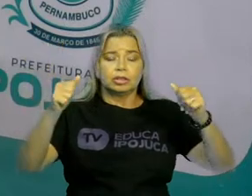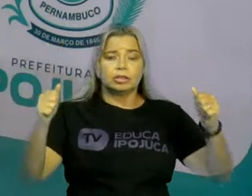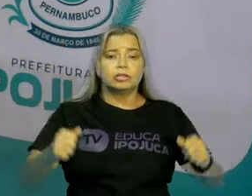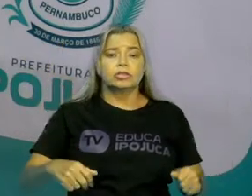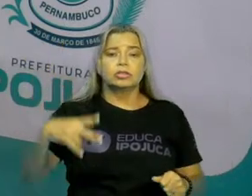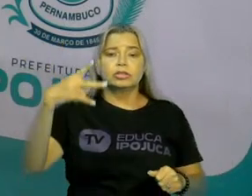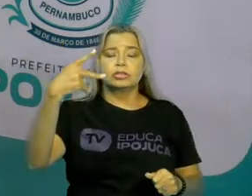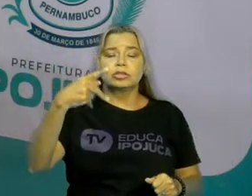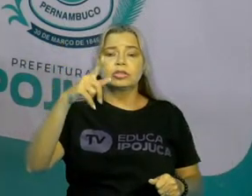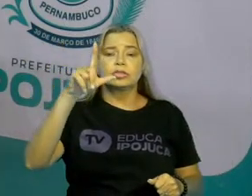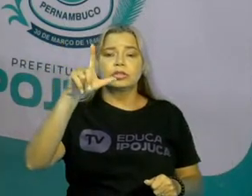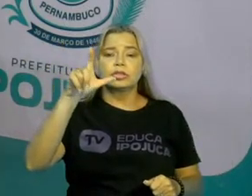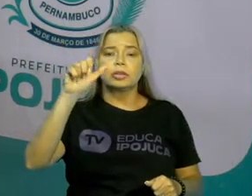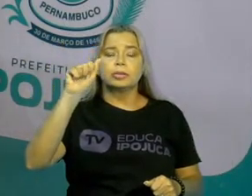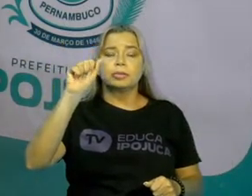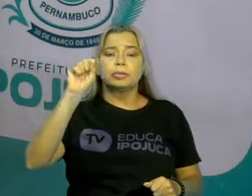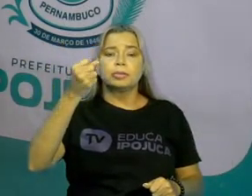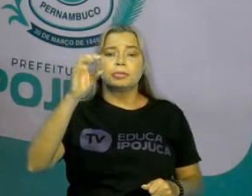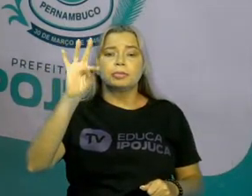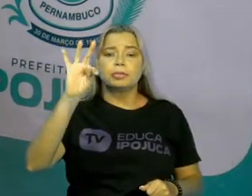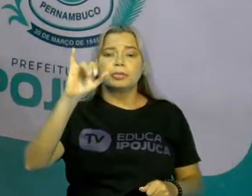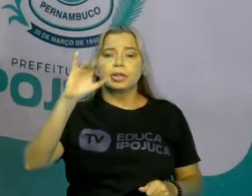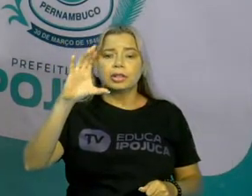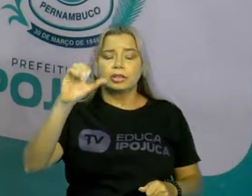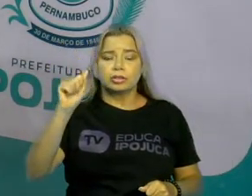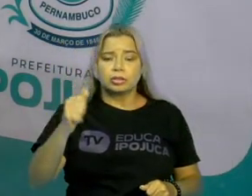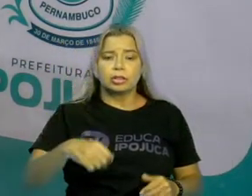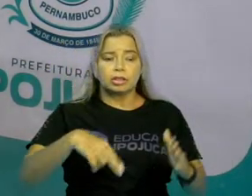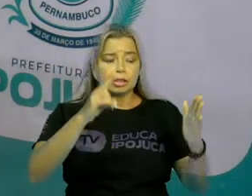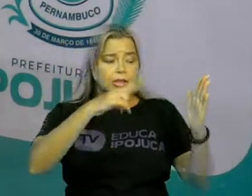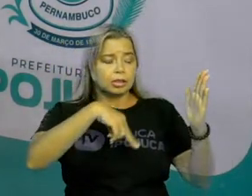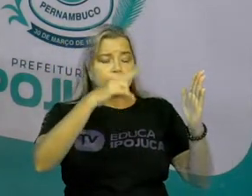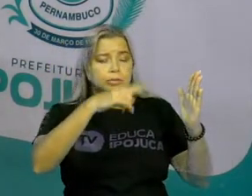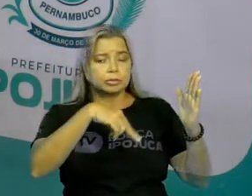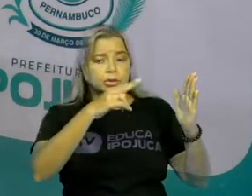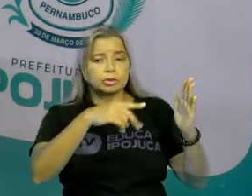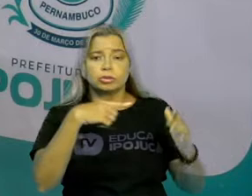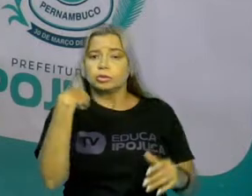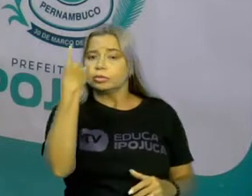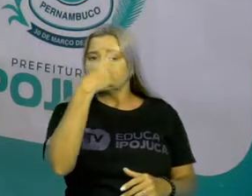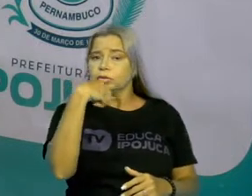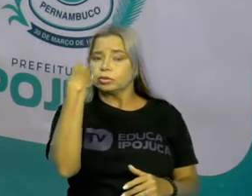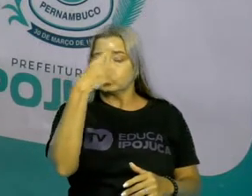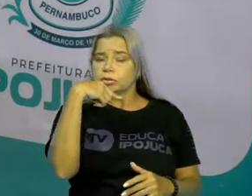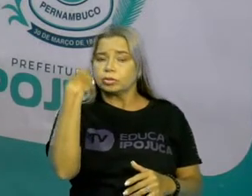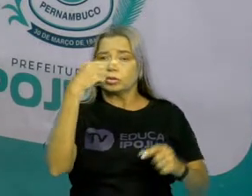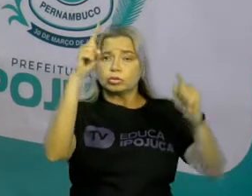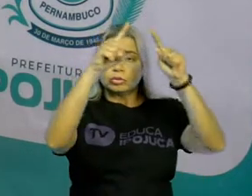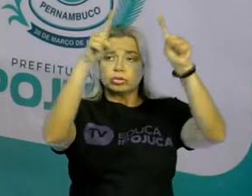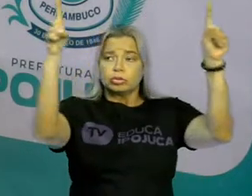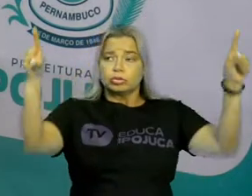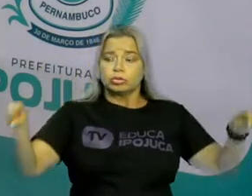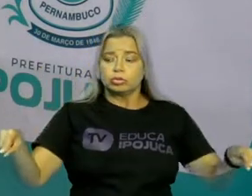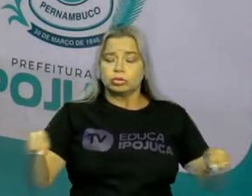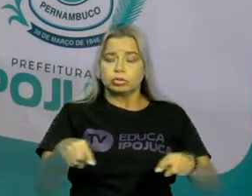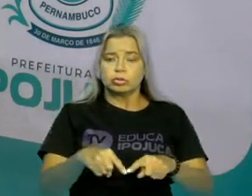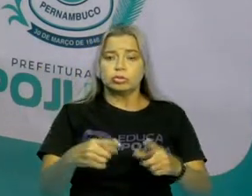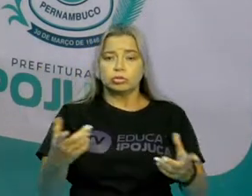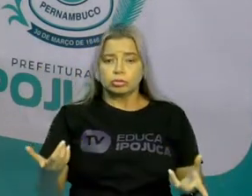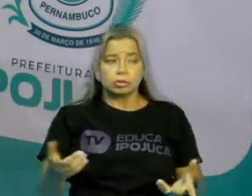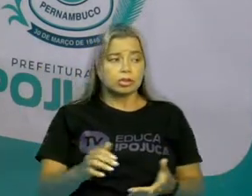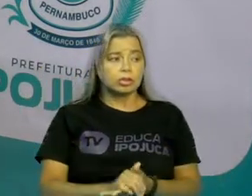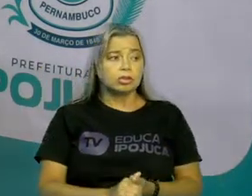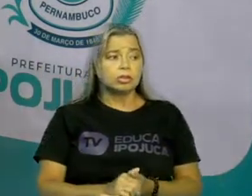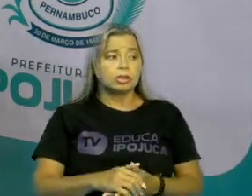Porque tem uma pintura de rosto e um quadro, que pode ser uma foto, que nesse caso aqui, o registro foi